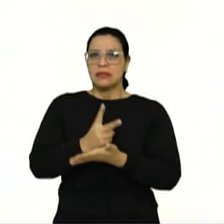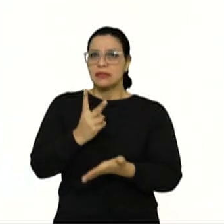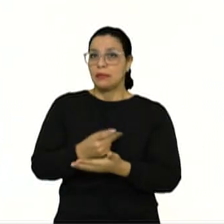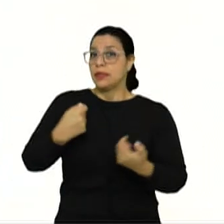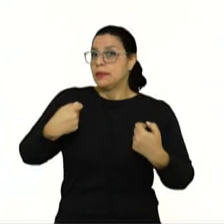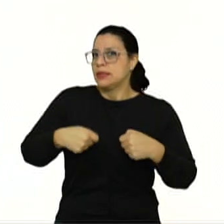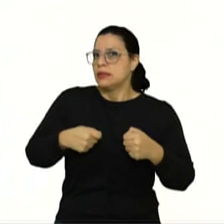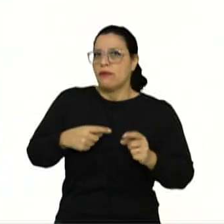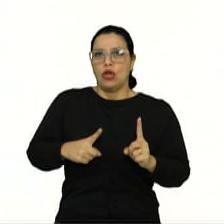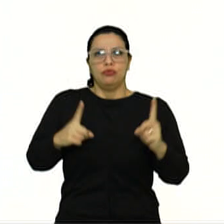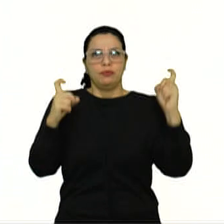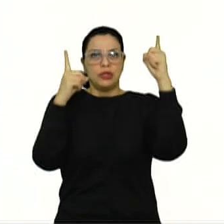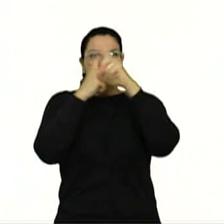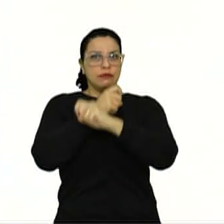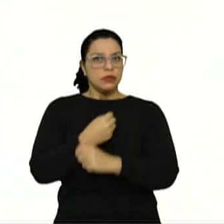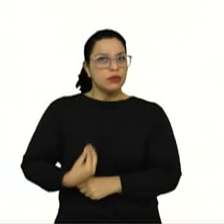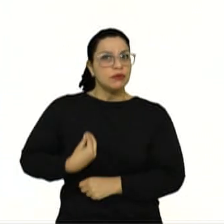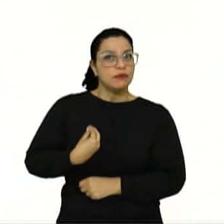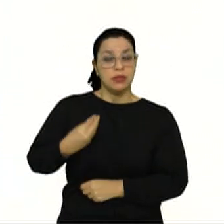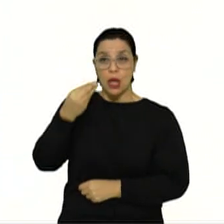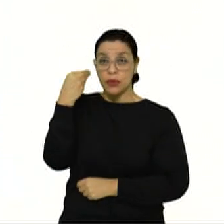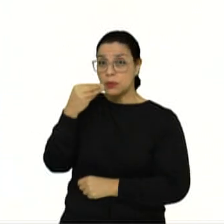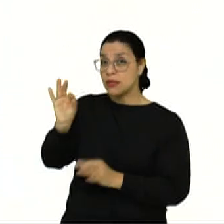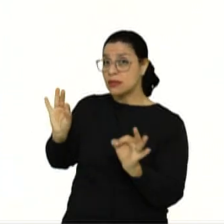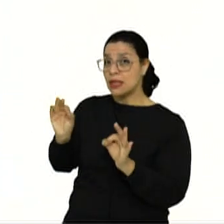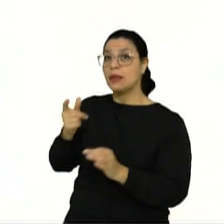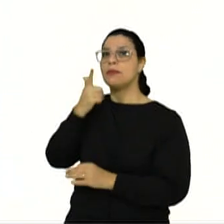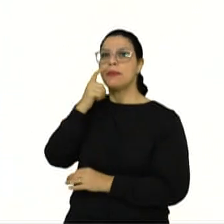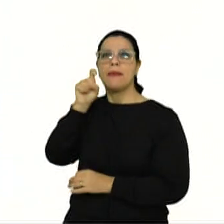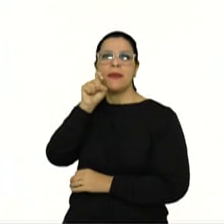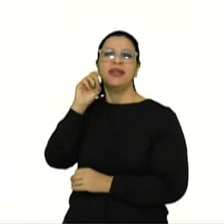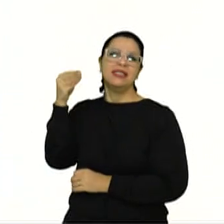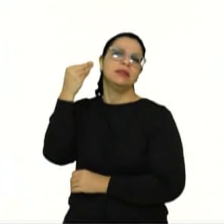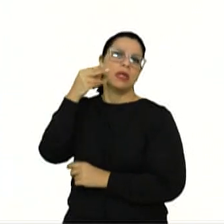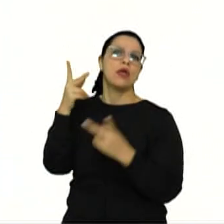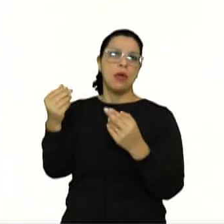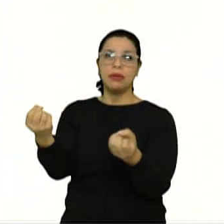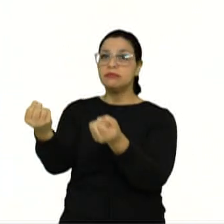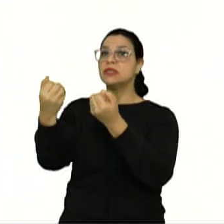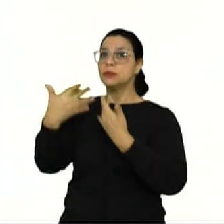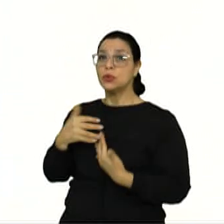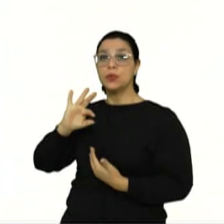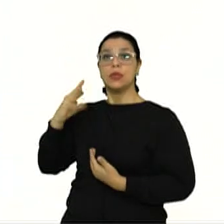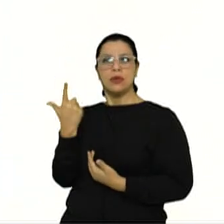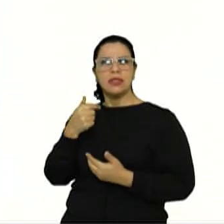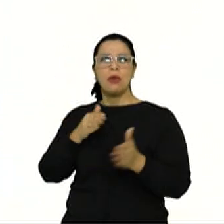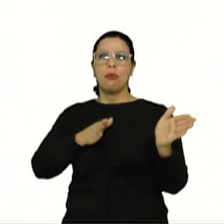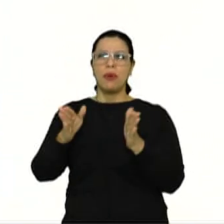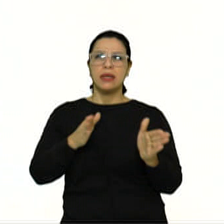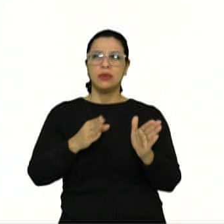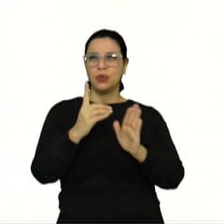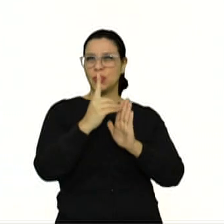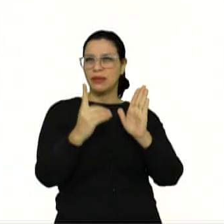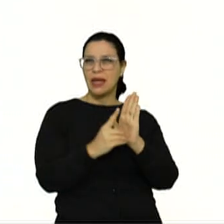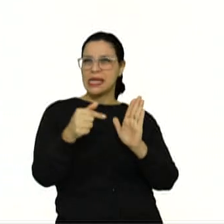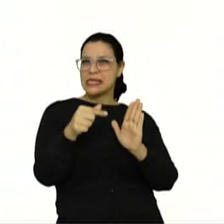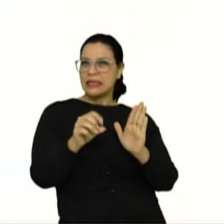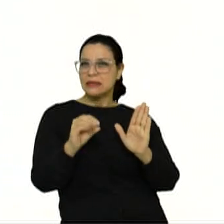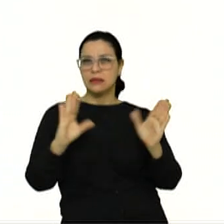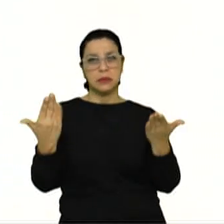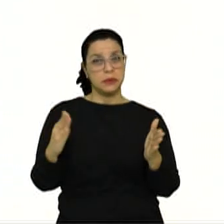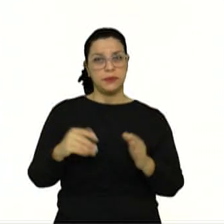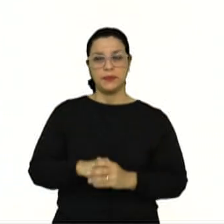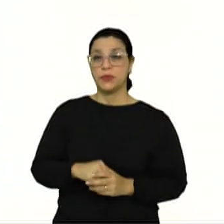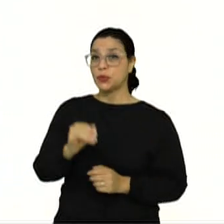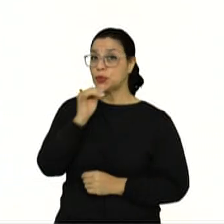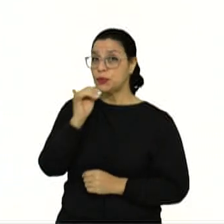época difícil de se viver. Eu não vivi nessa época, mas os meus pais viveram e contavam como as coisas eram realmente difíceis. Por